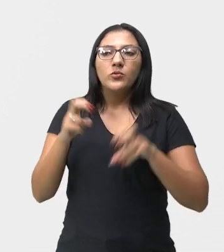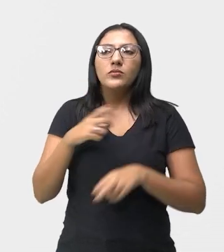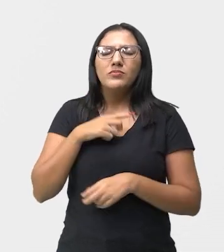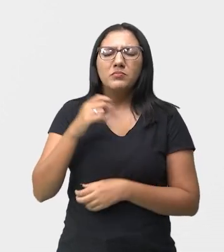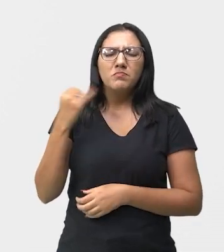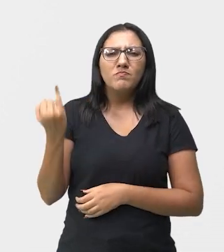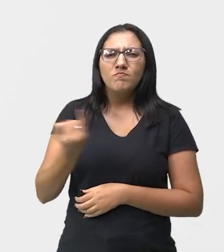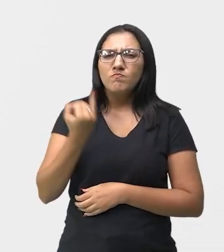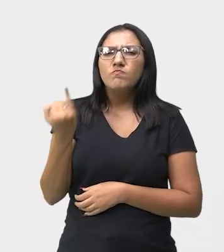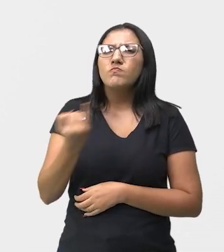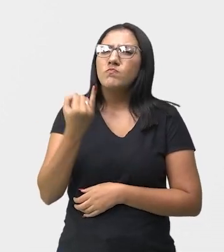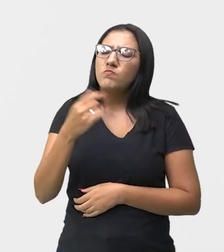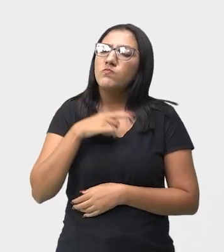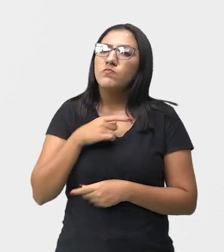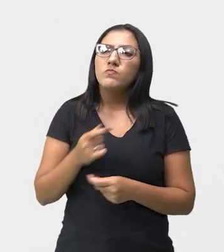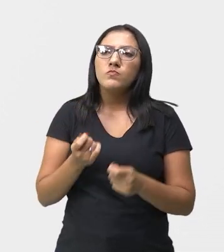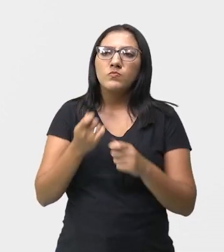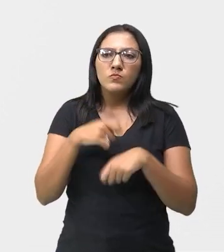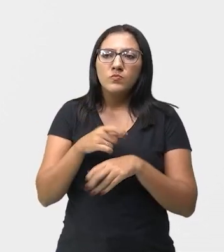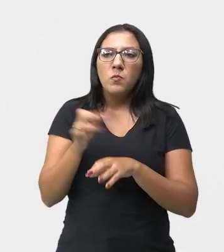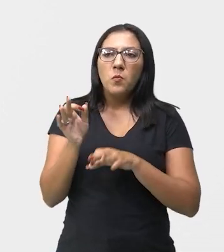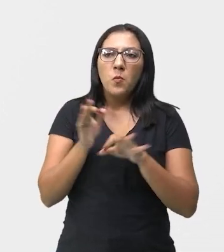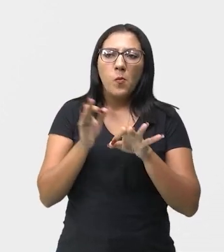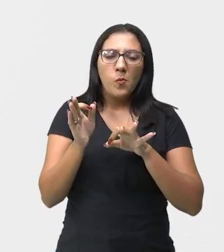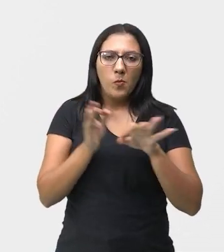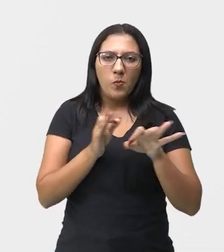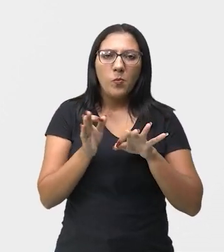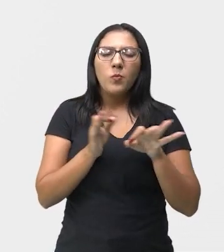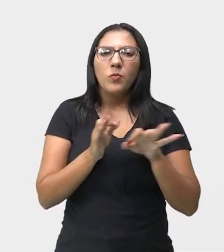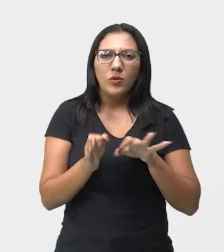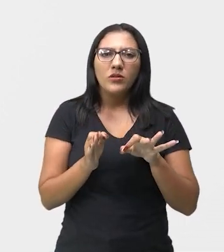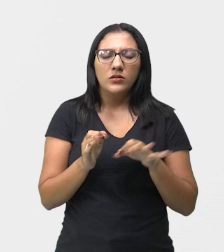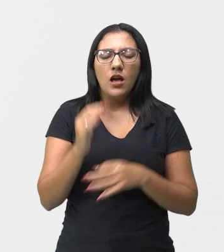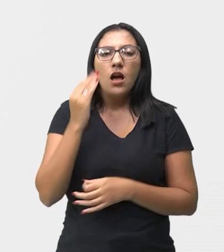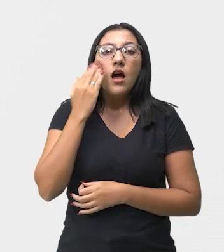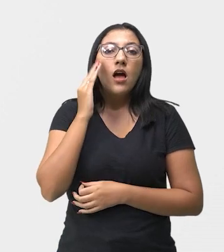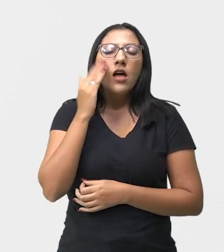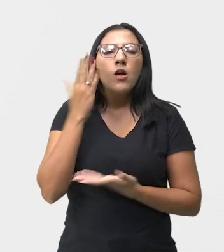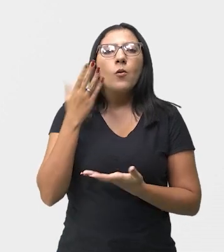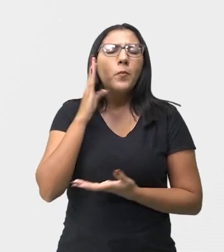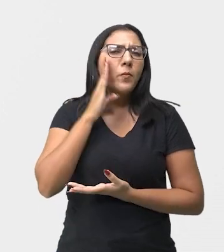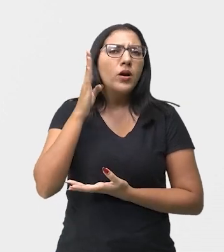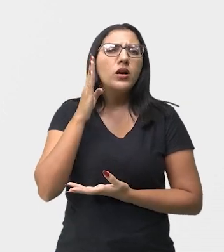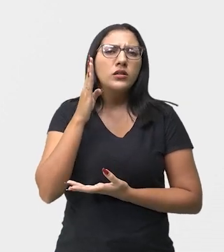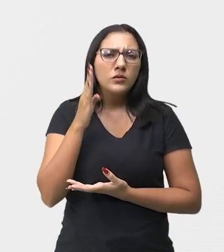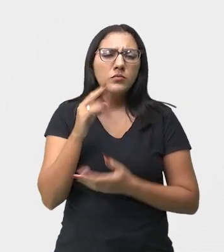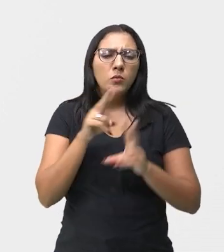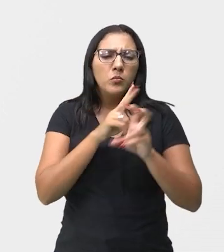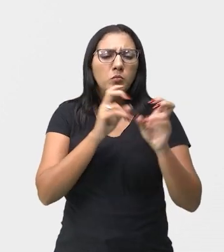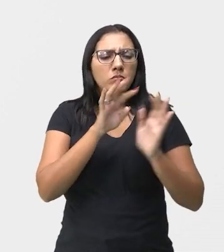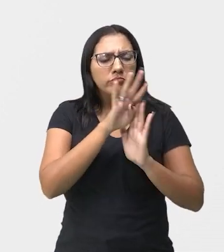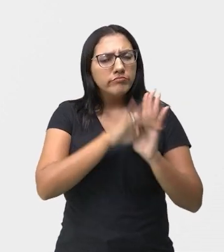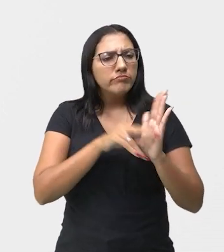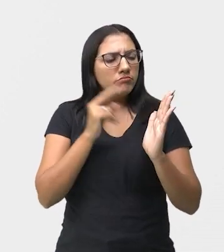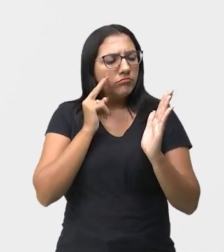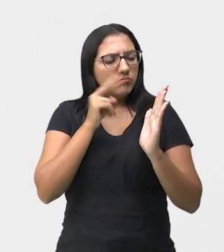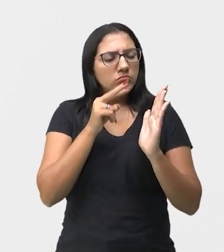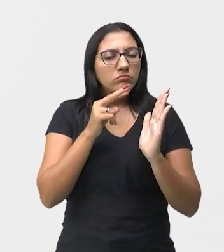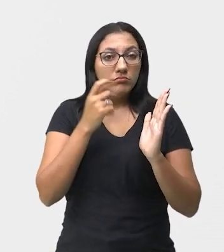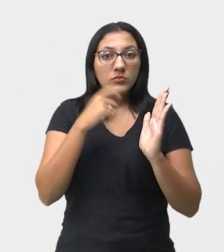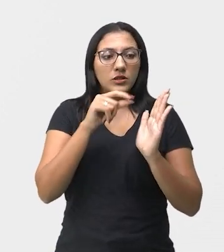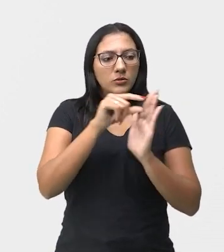nosso texto, não é? A gente tem ali um texto, a gente sabia que era sobre o tabagismo, então é interessante que o